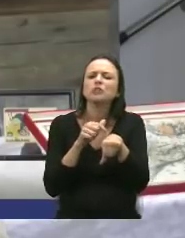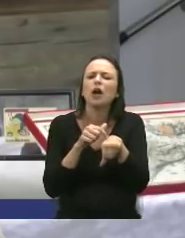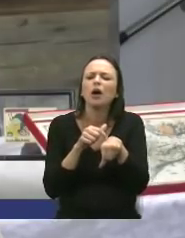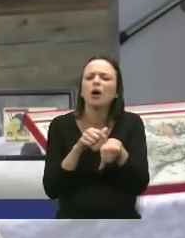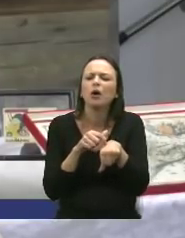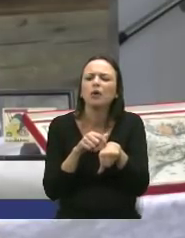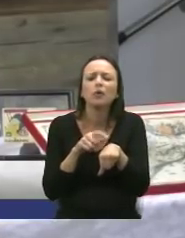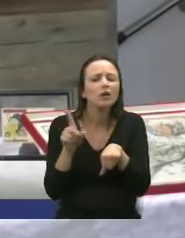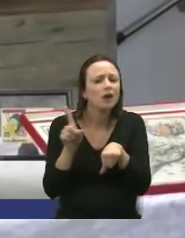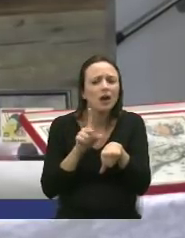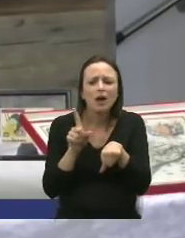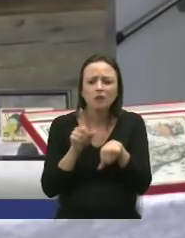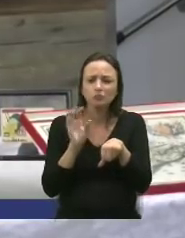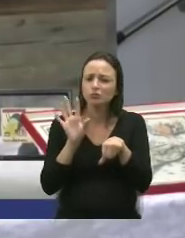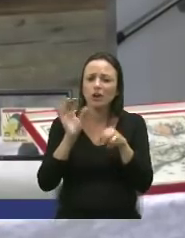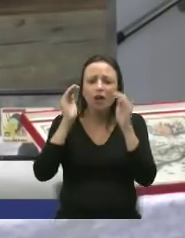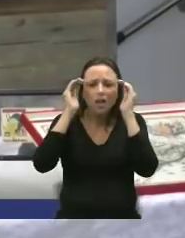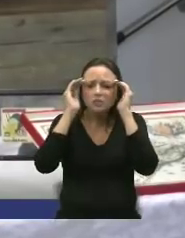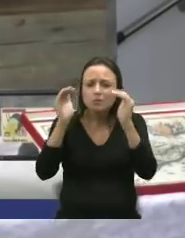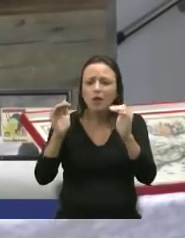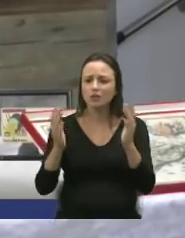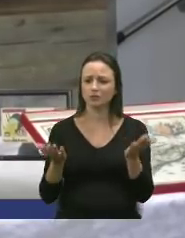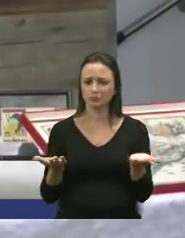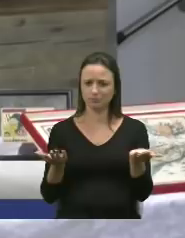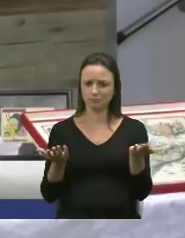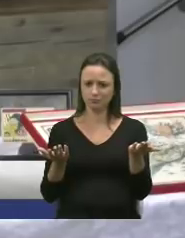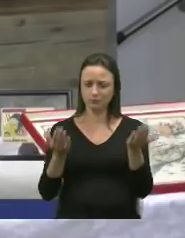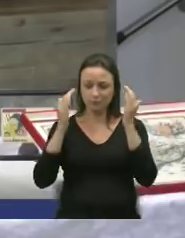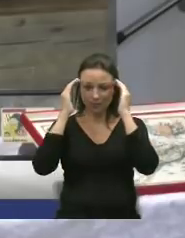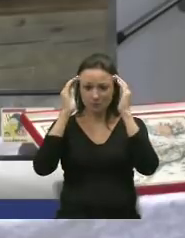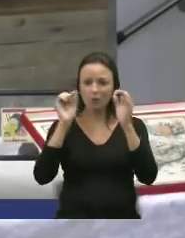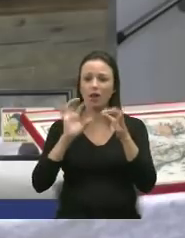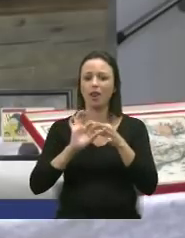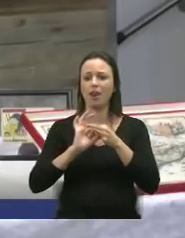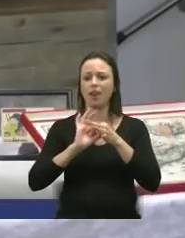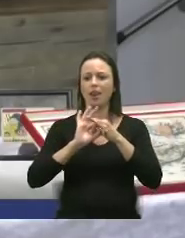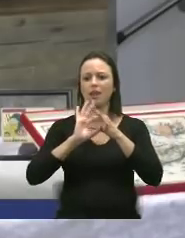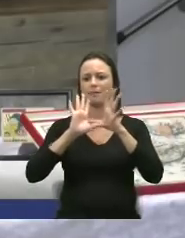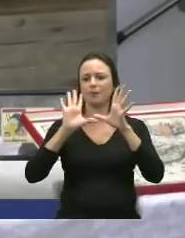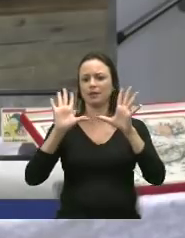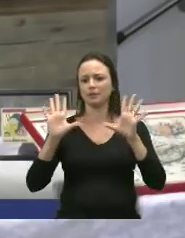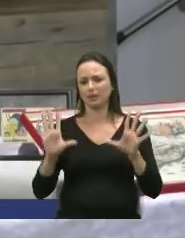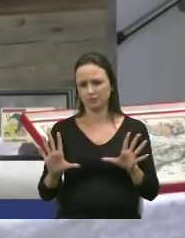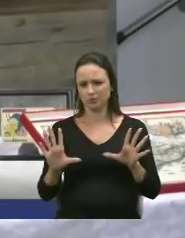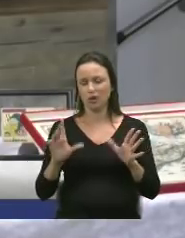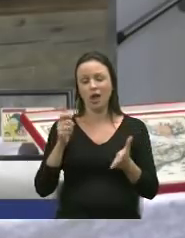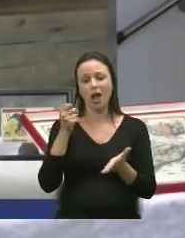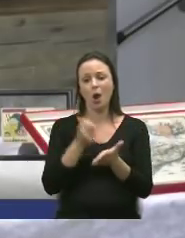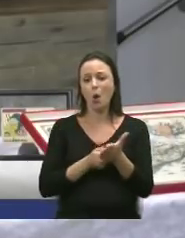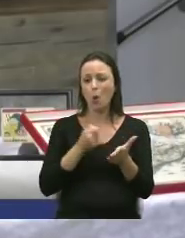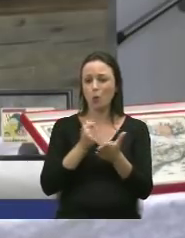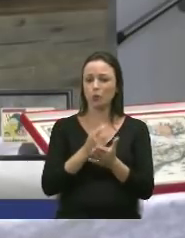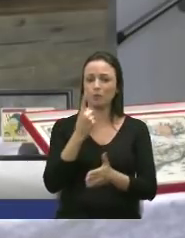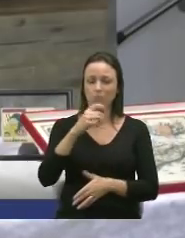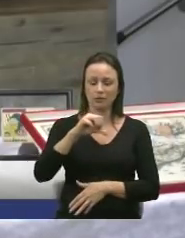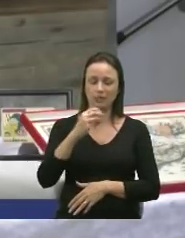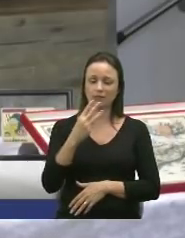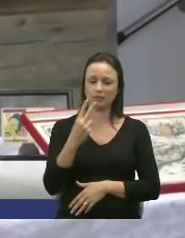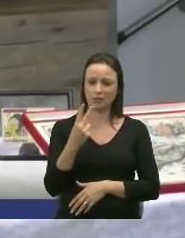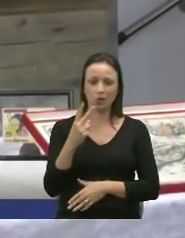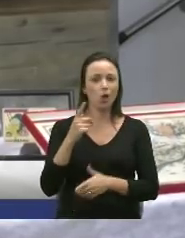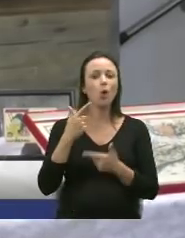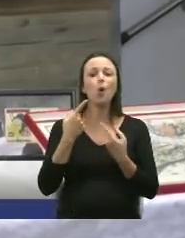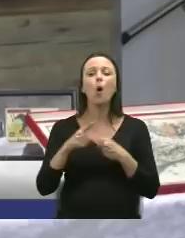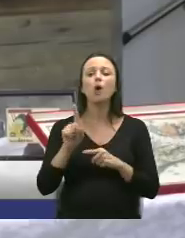é respeito. É isso. O que é respeito à liberdade. A luta de 32 foi a luta contra a ditadura. Foi